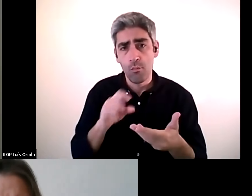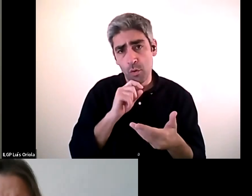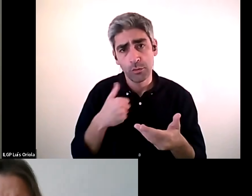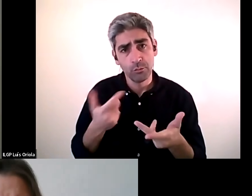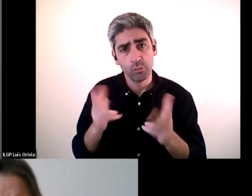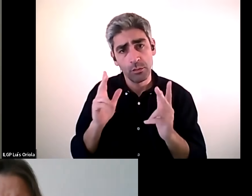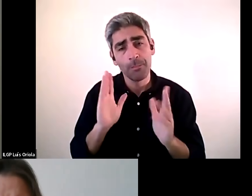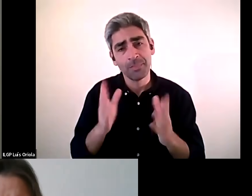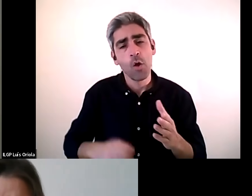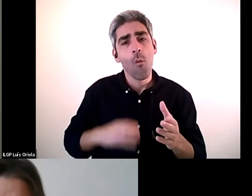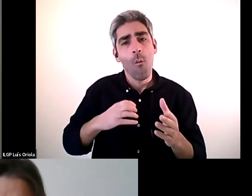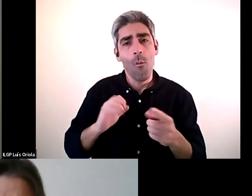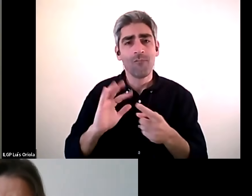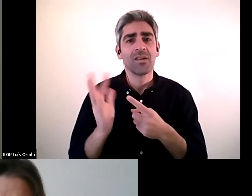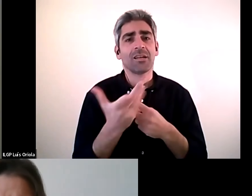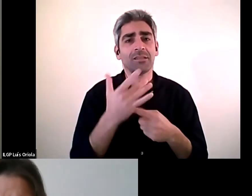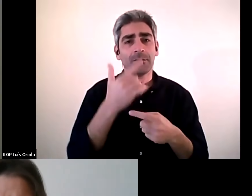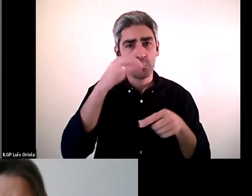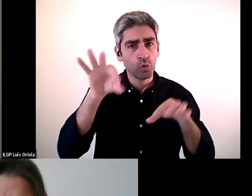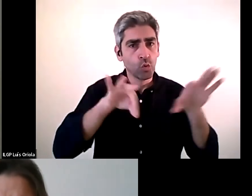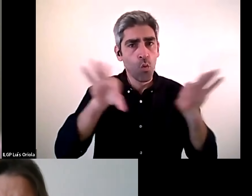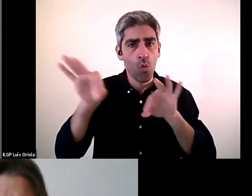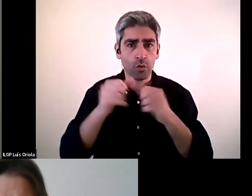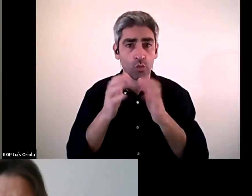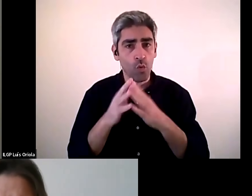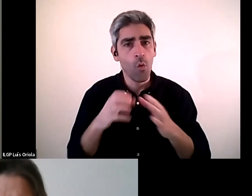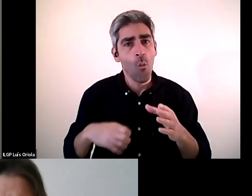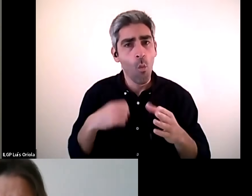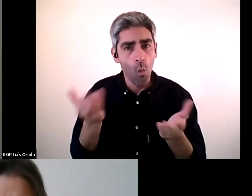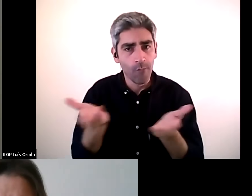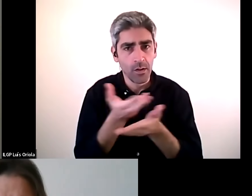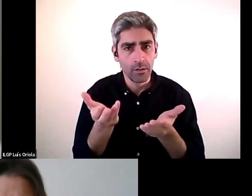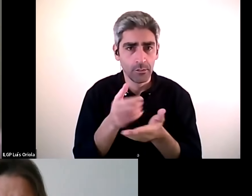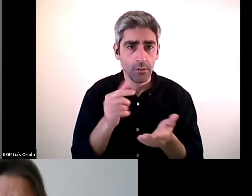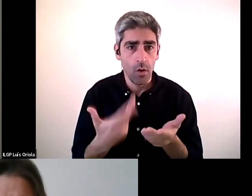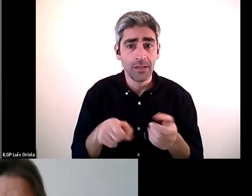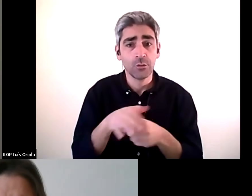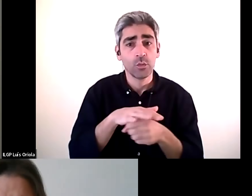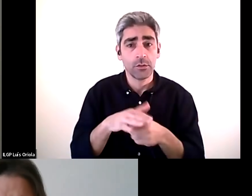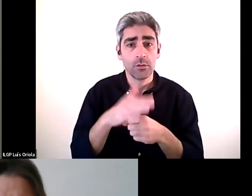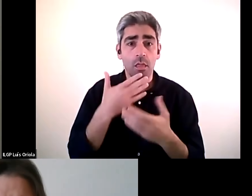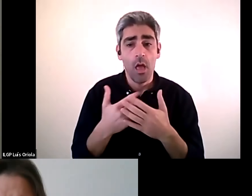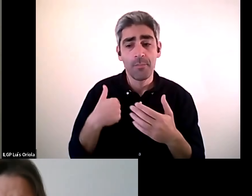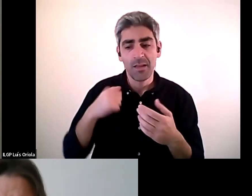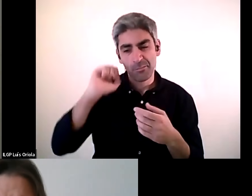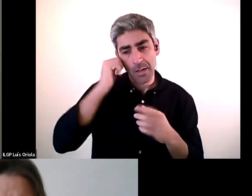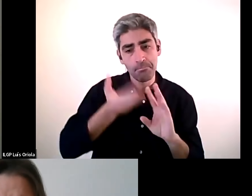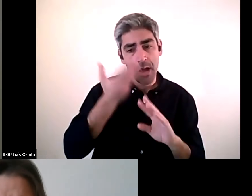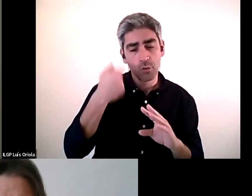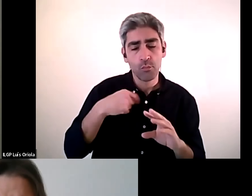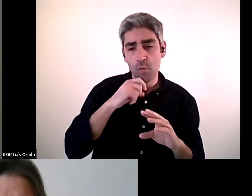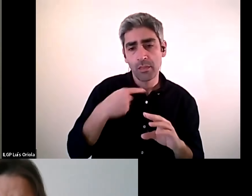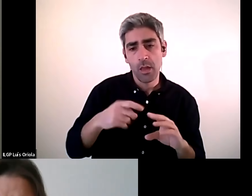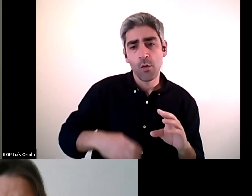a confiança entre os elementos da equipa, que agora nestas circunstâncias é este fator que a mim me impacta mais, eu poderei ter a